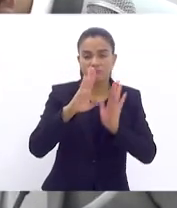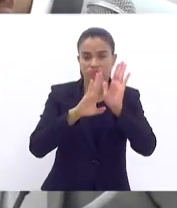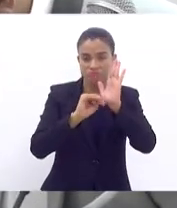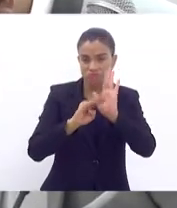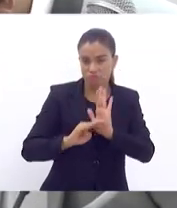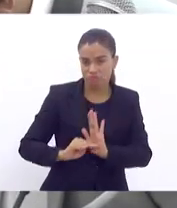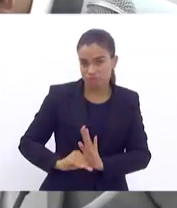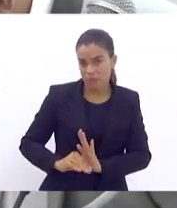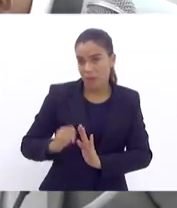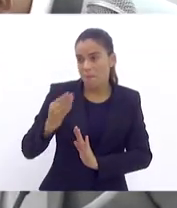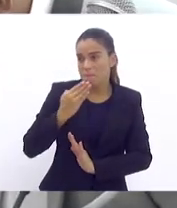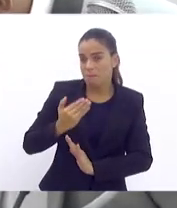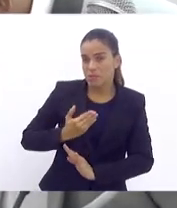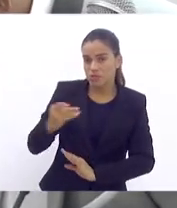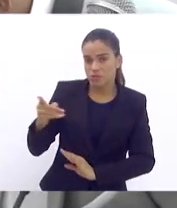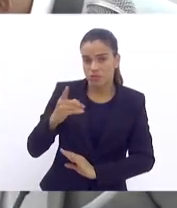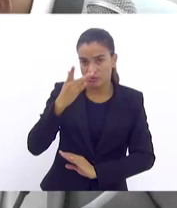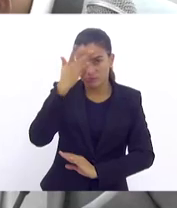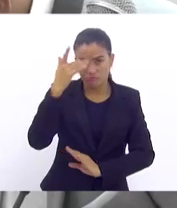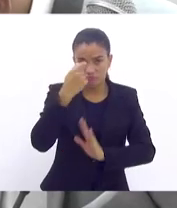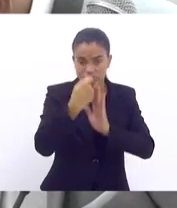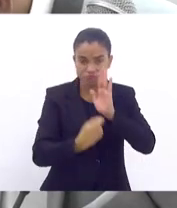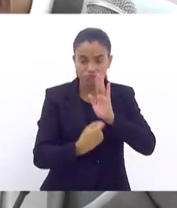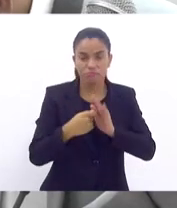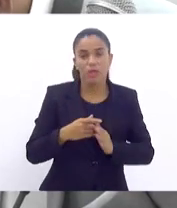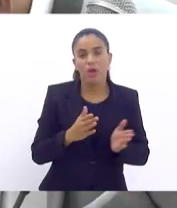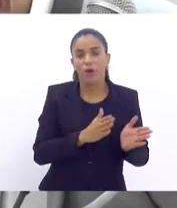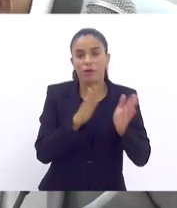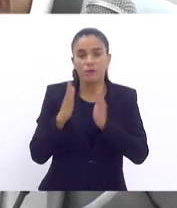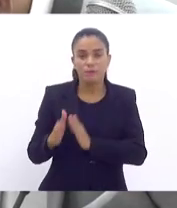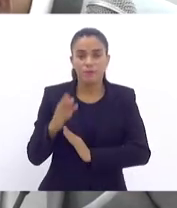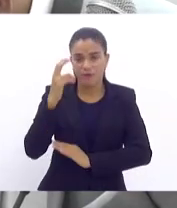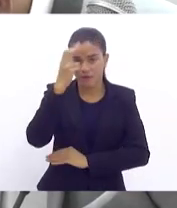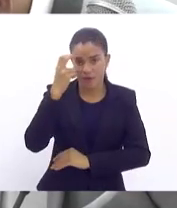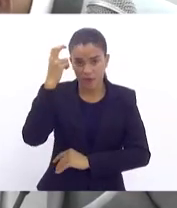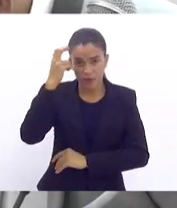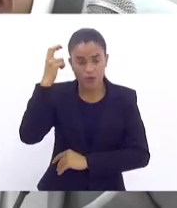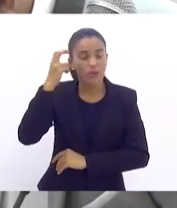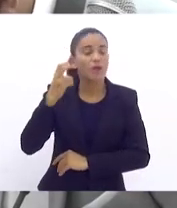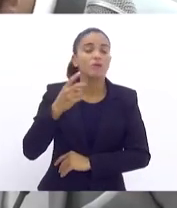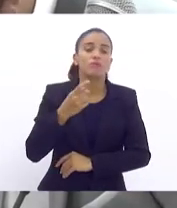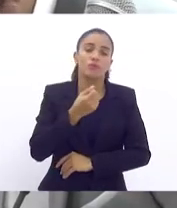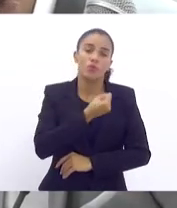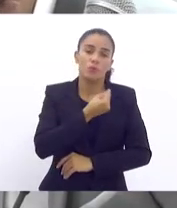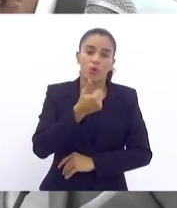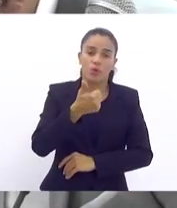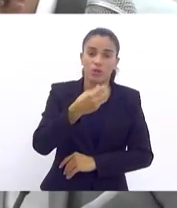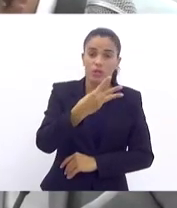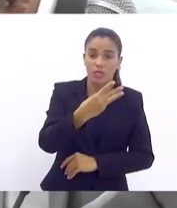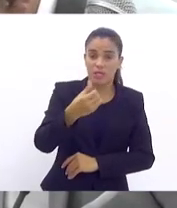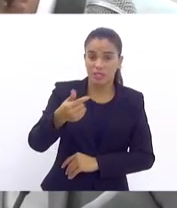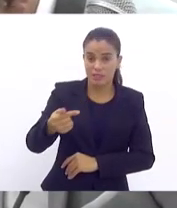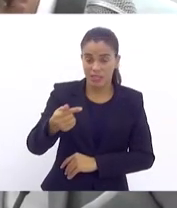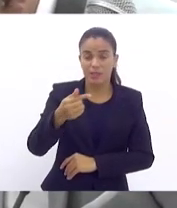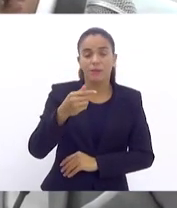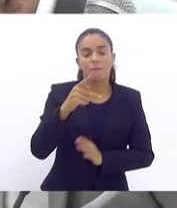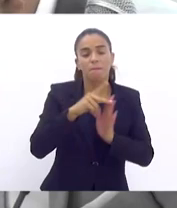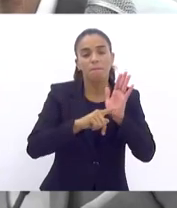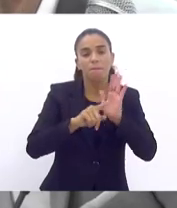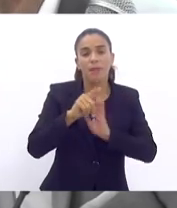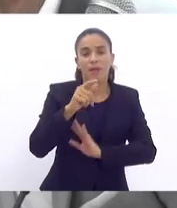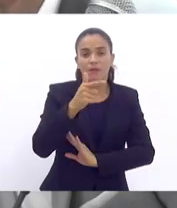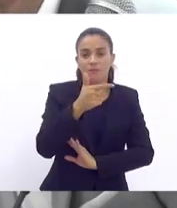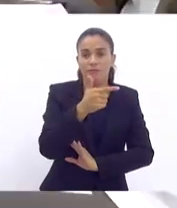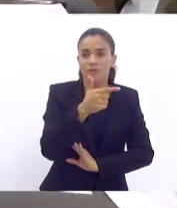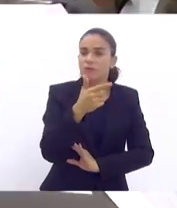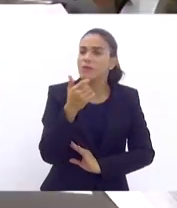do relator passa aos projetos de relatoria da deputada Verônica Lima 37 da pauta é o PL 62 26 de